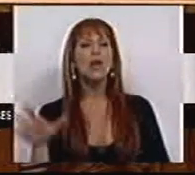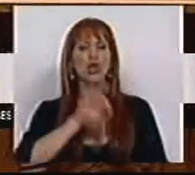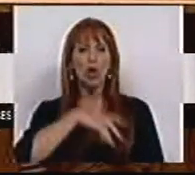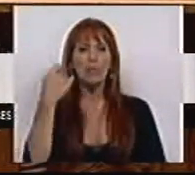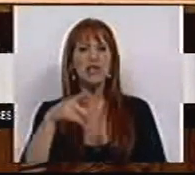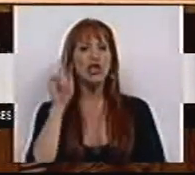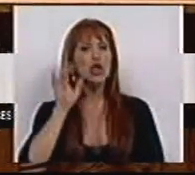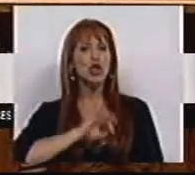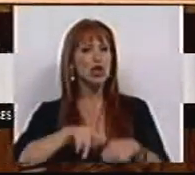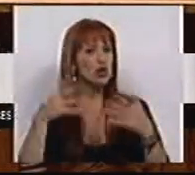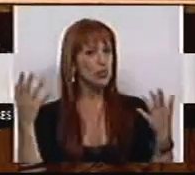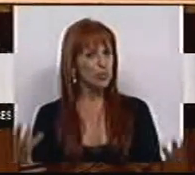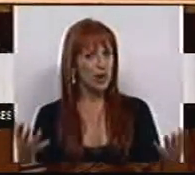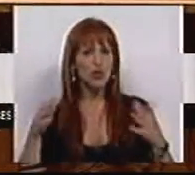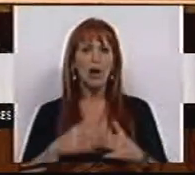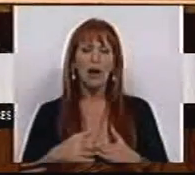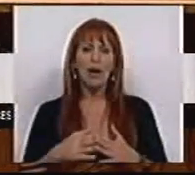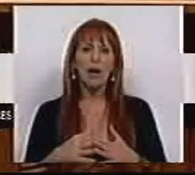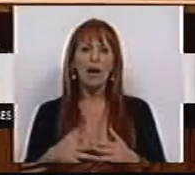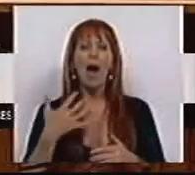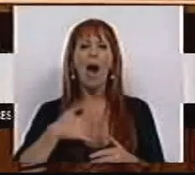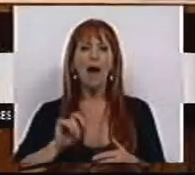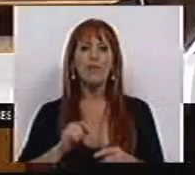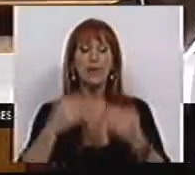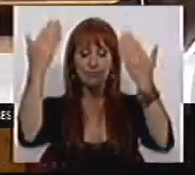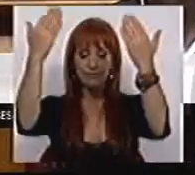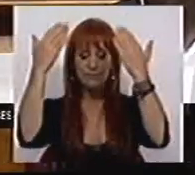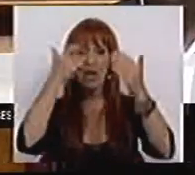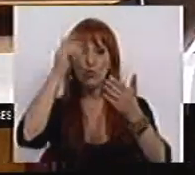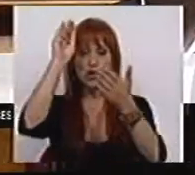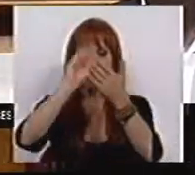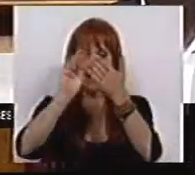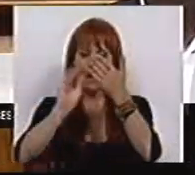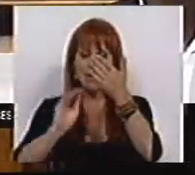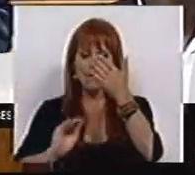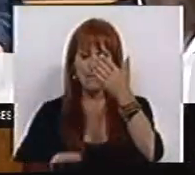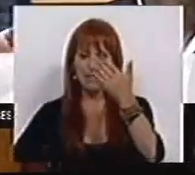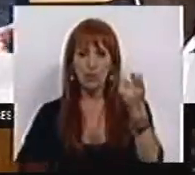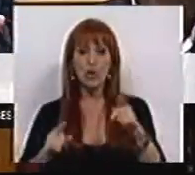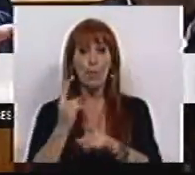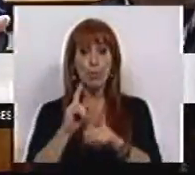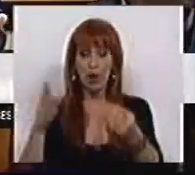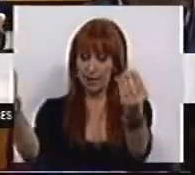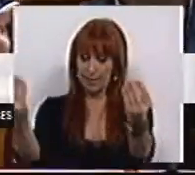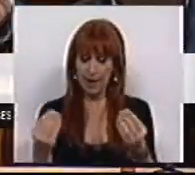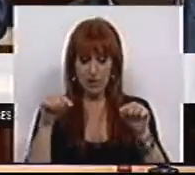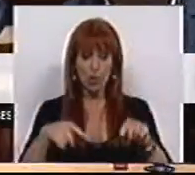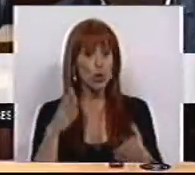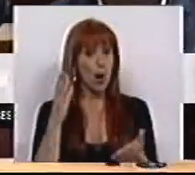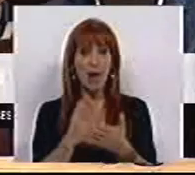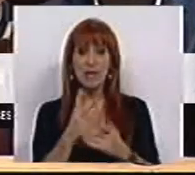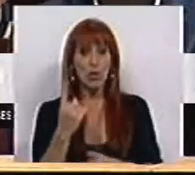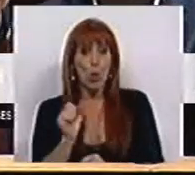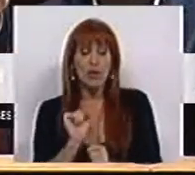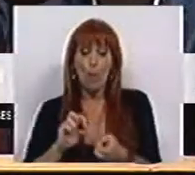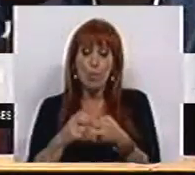Senhora Presidente, Senhoras Deputadas, Senhores Deputados, queria saudar os peticionários, porque eles trazem-nos aqui não apenas